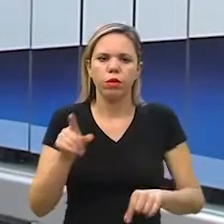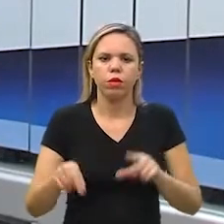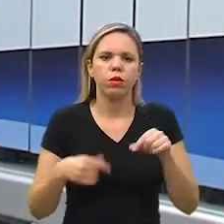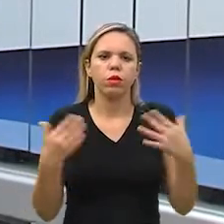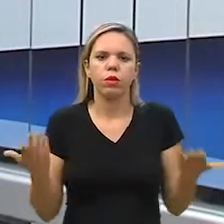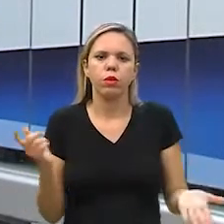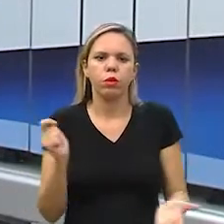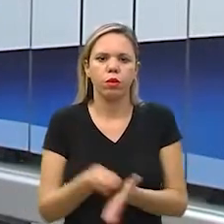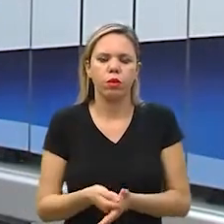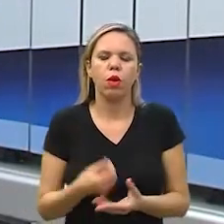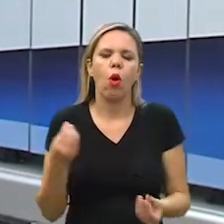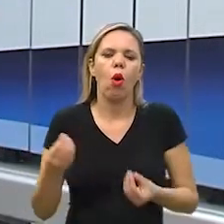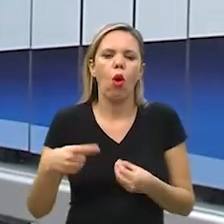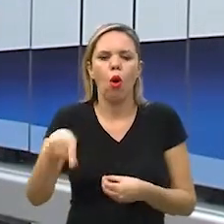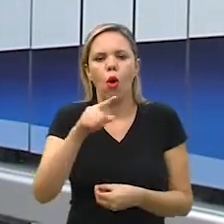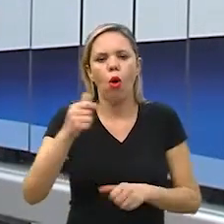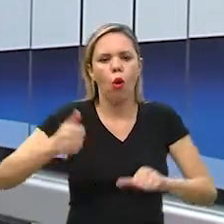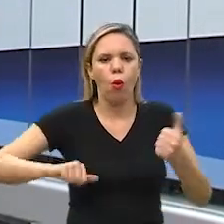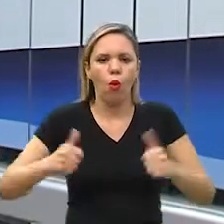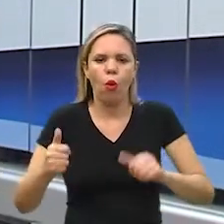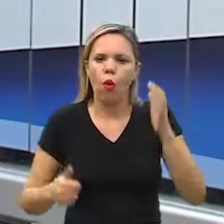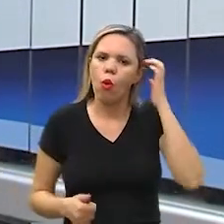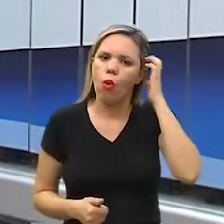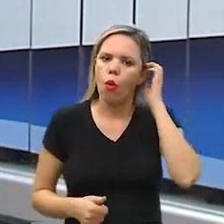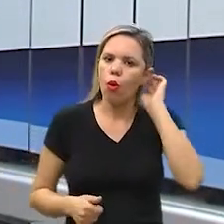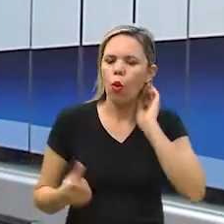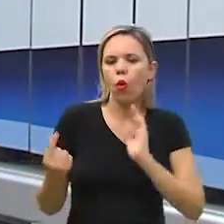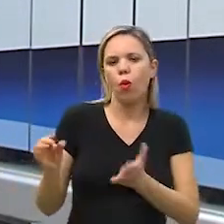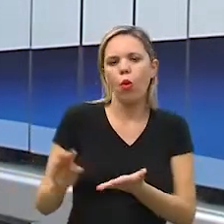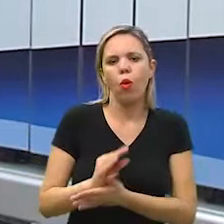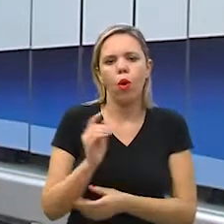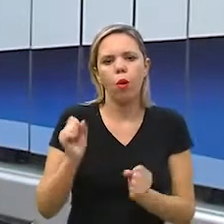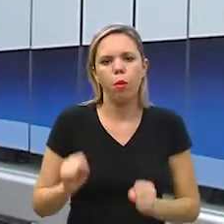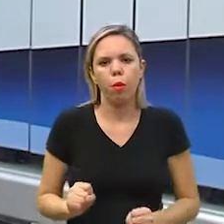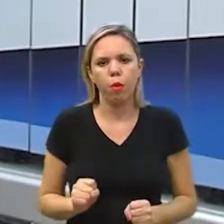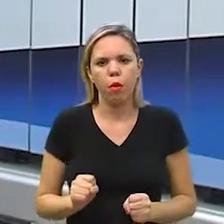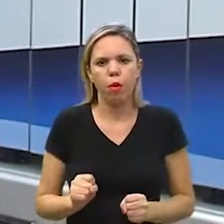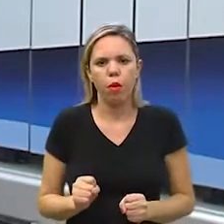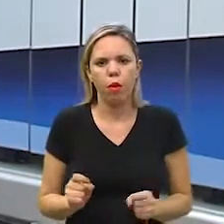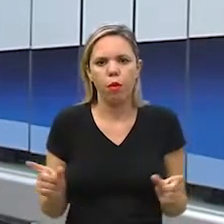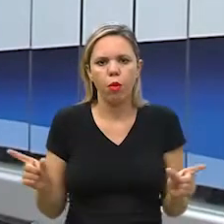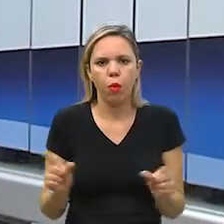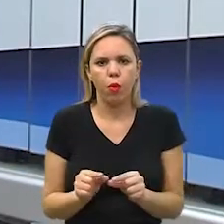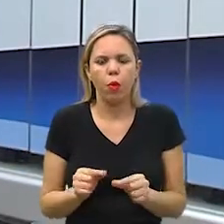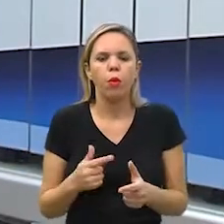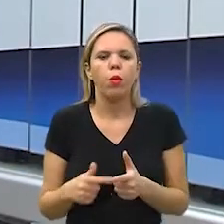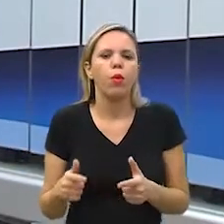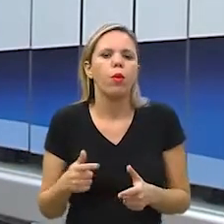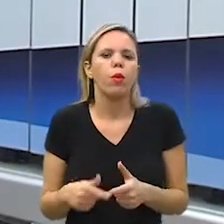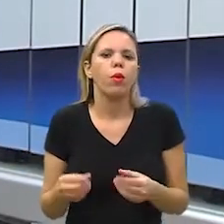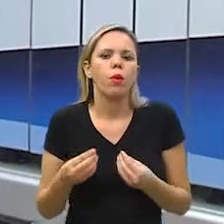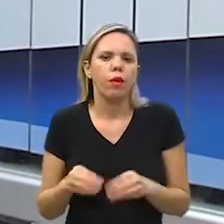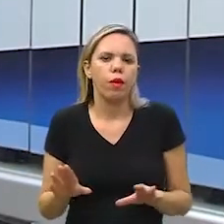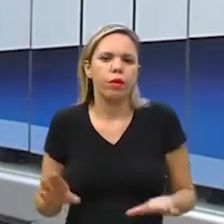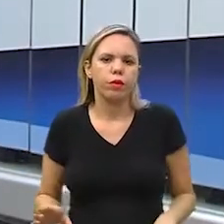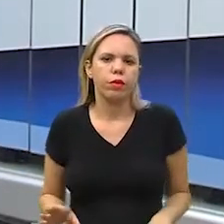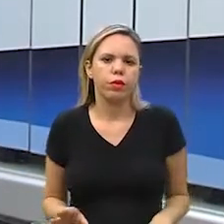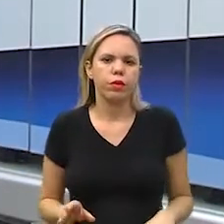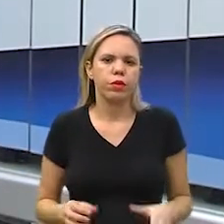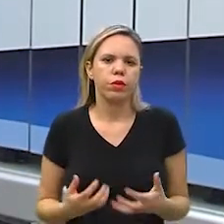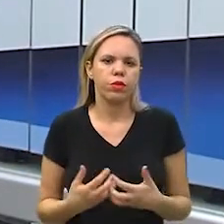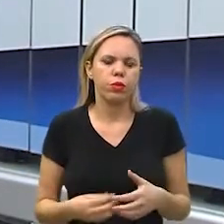qual pagar. Como é que vocês avaliam recursos para poder amenizar esses impactos que